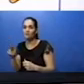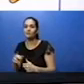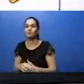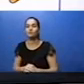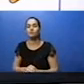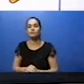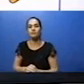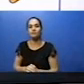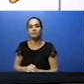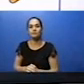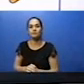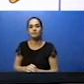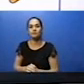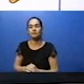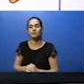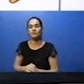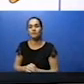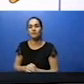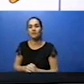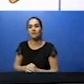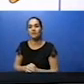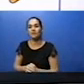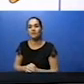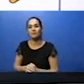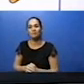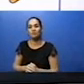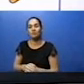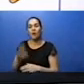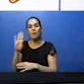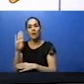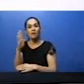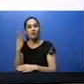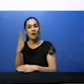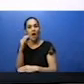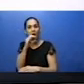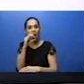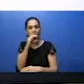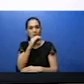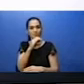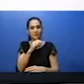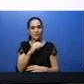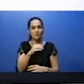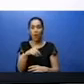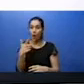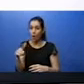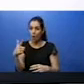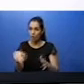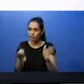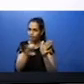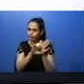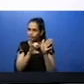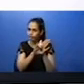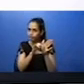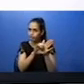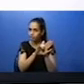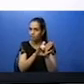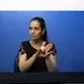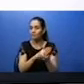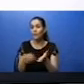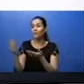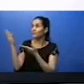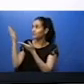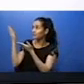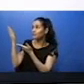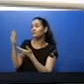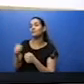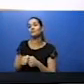maior, a combustão da madeira será mais rápida. Nesse outro exemplo, a gente fala da ferrugem,